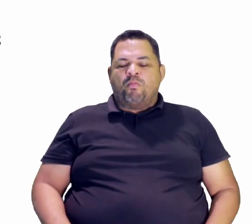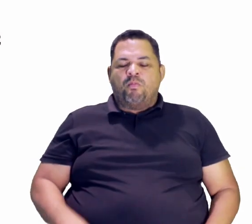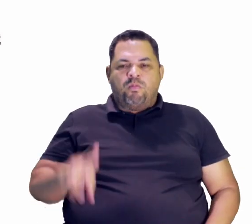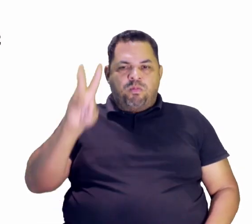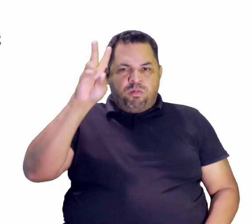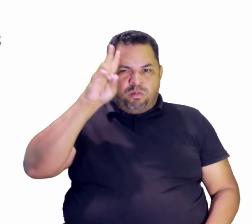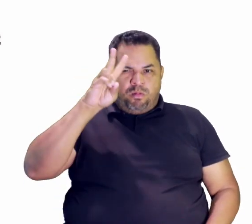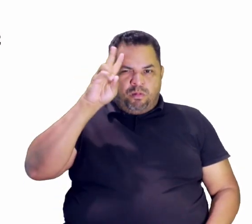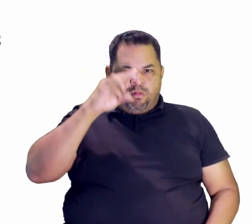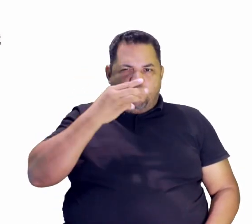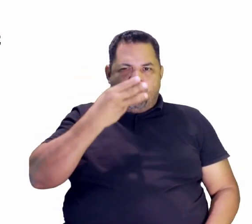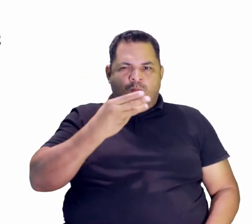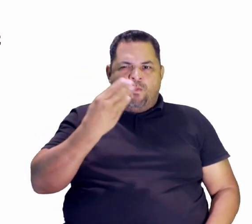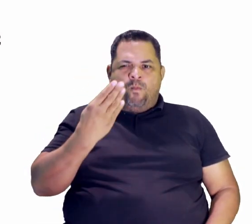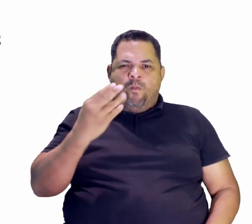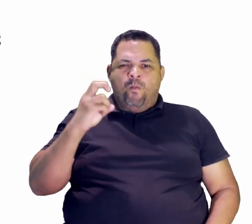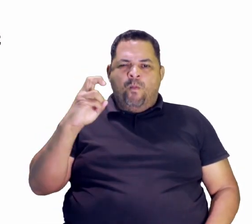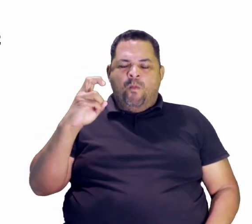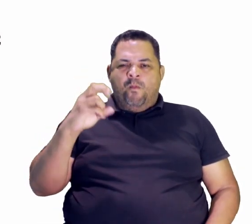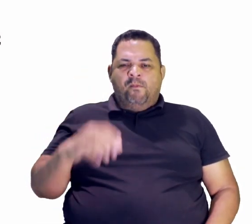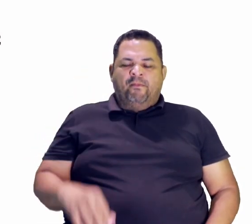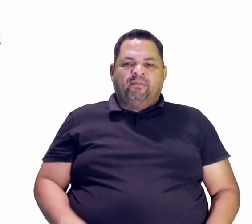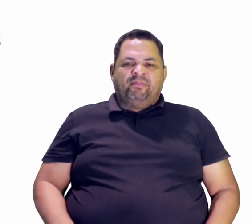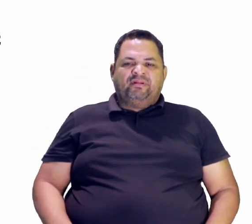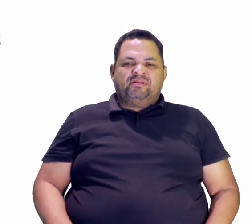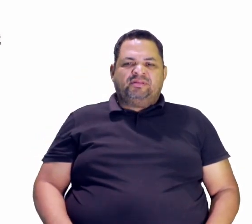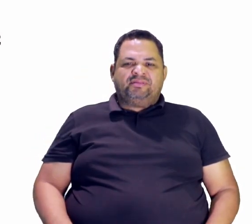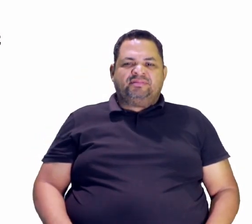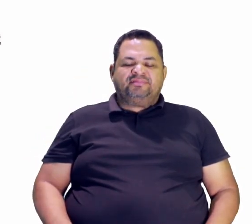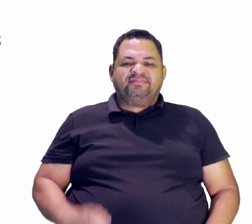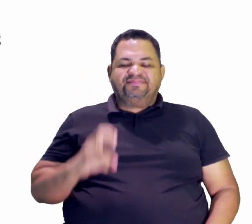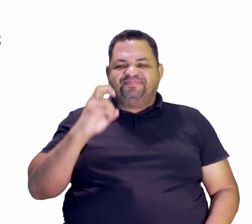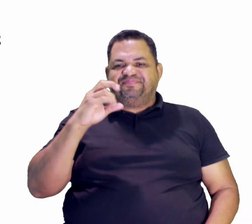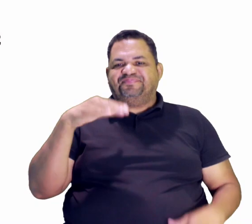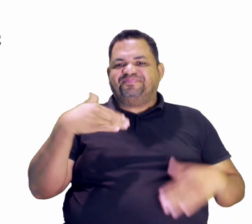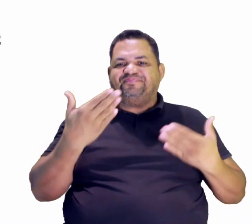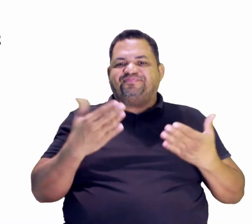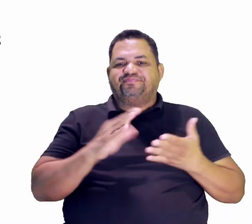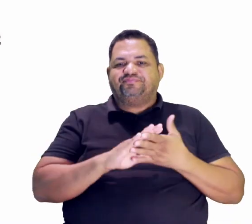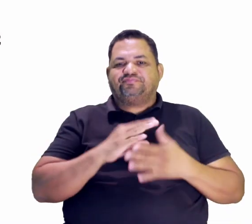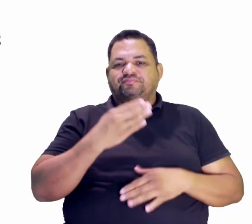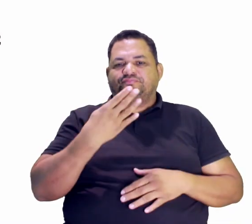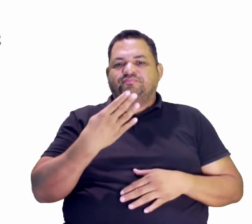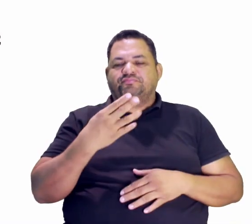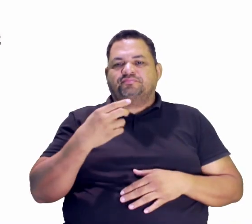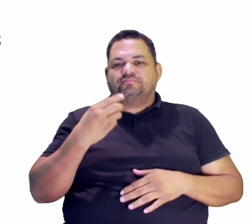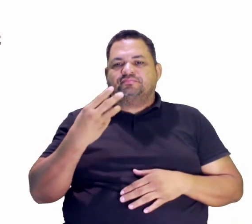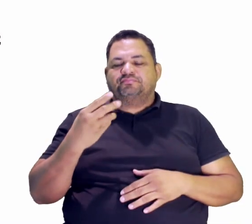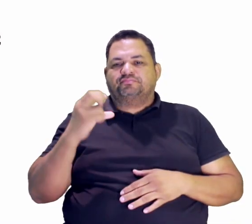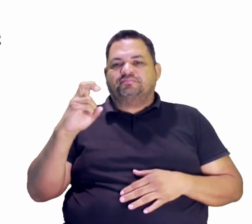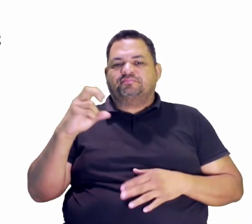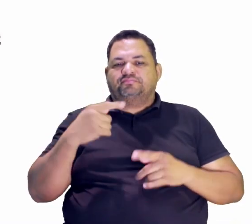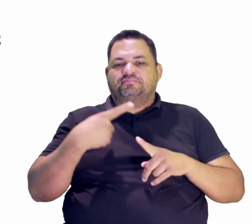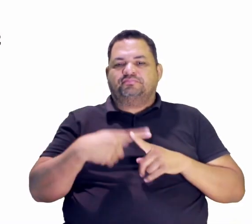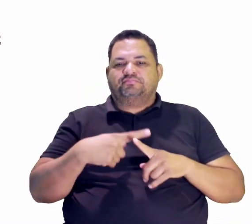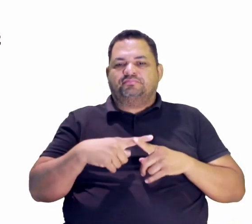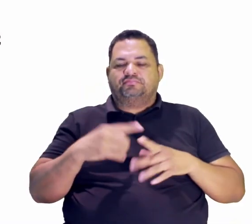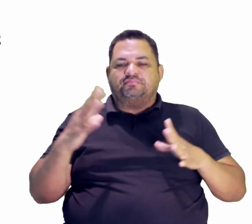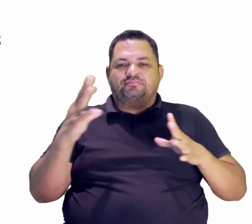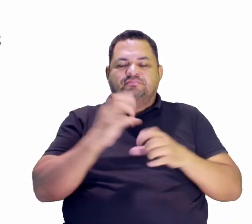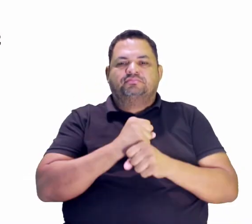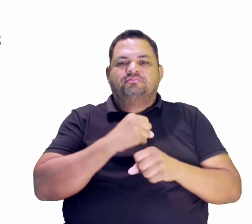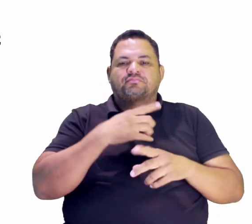Lembra, 3, 4 e 5, só que o maior é a hipotenusa, que é 5. Se for 4, 3 e 5, não tem problema, porque é uma